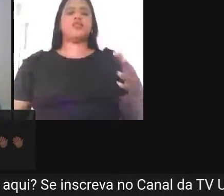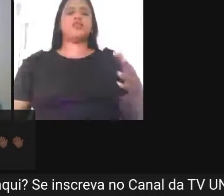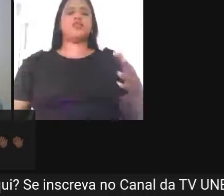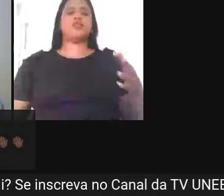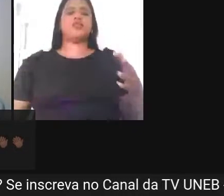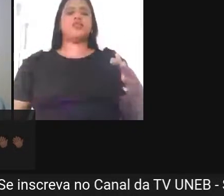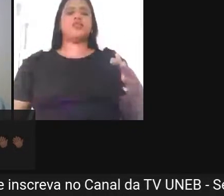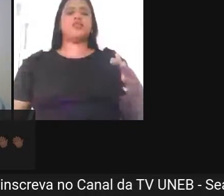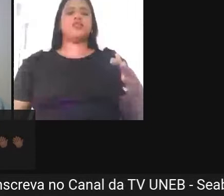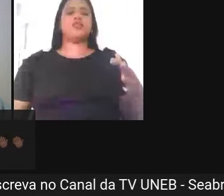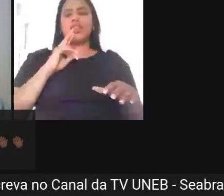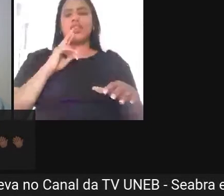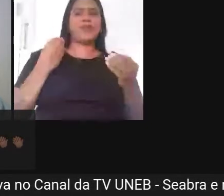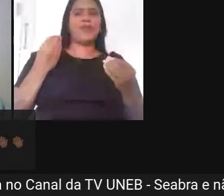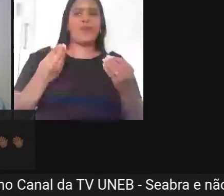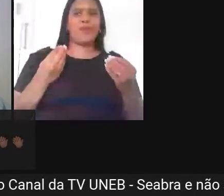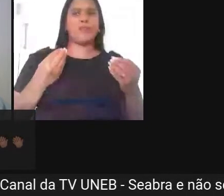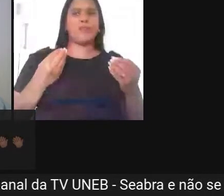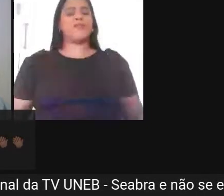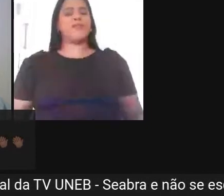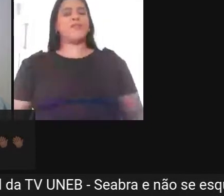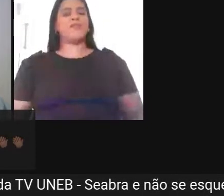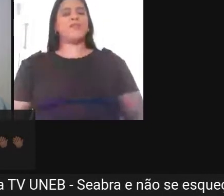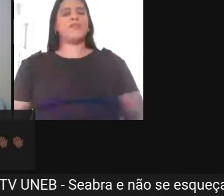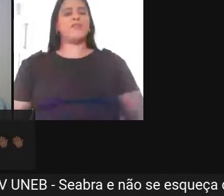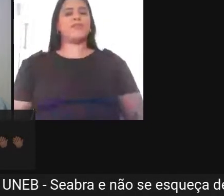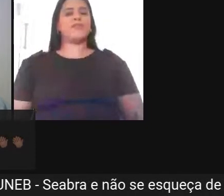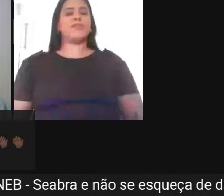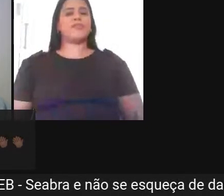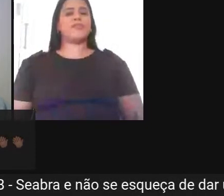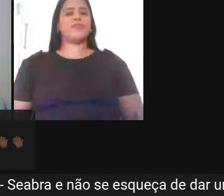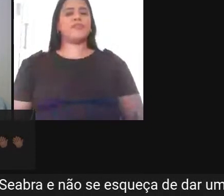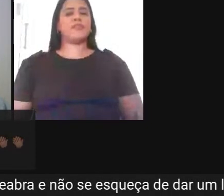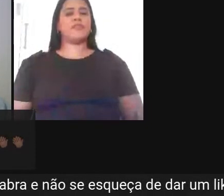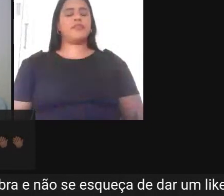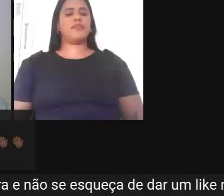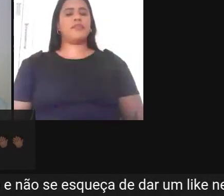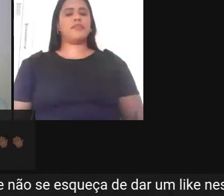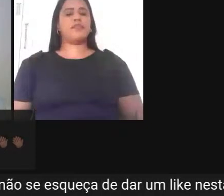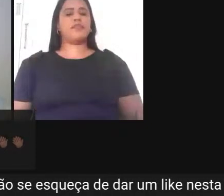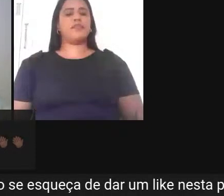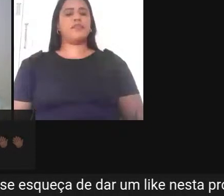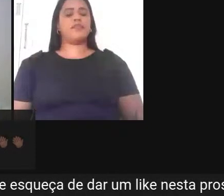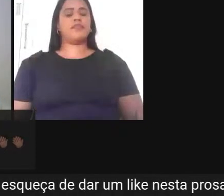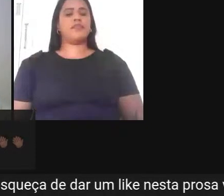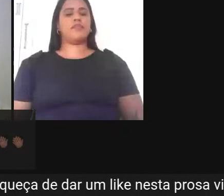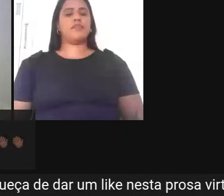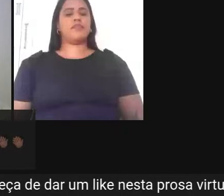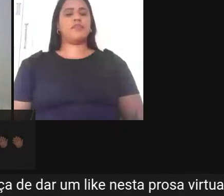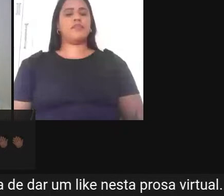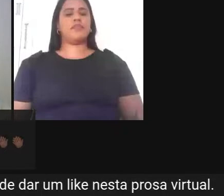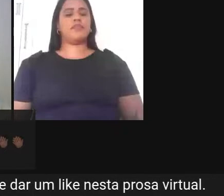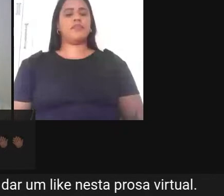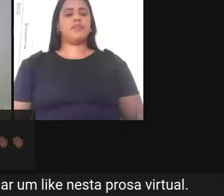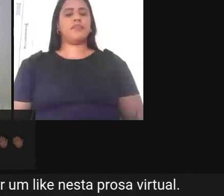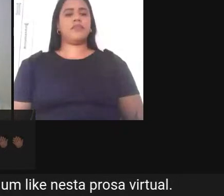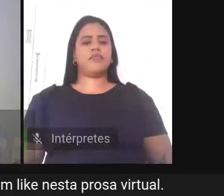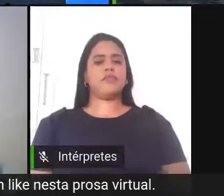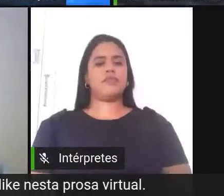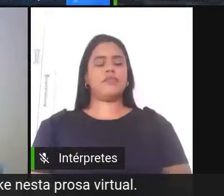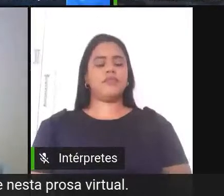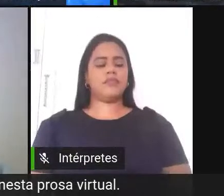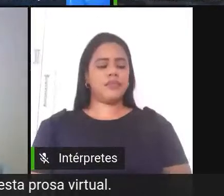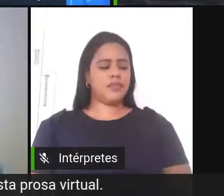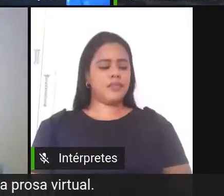Vou procurar a pergunta. Que falava do lugar da escrita feita por mulheres, já encontrei, feita